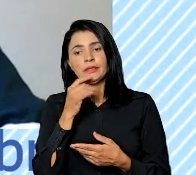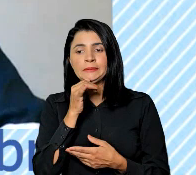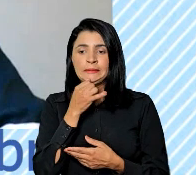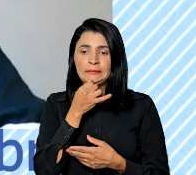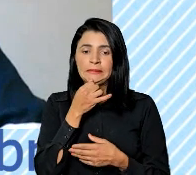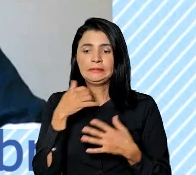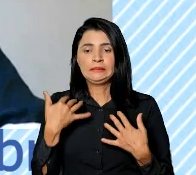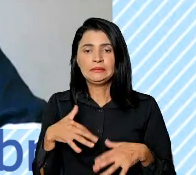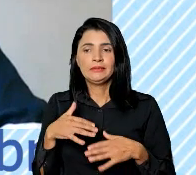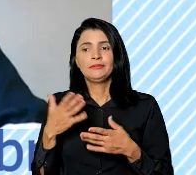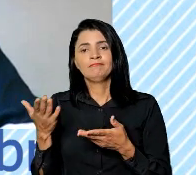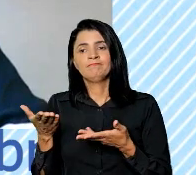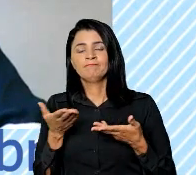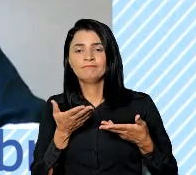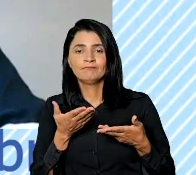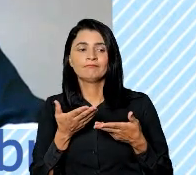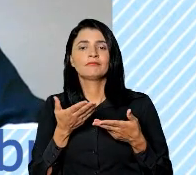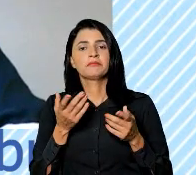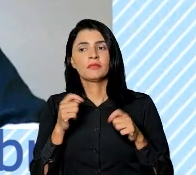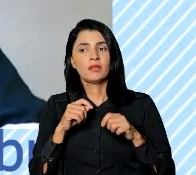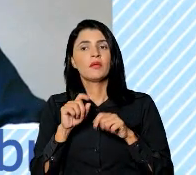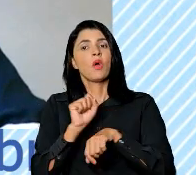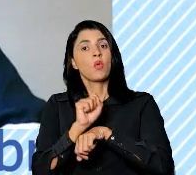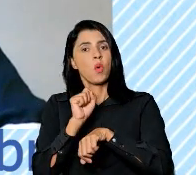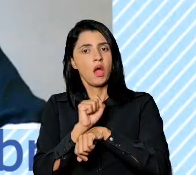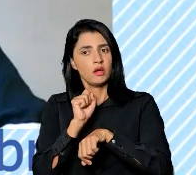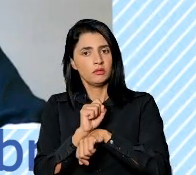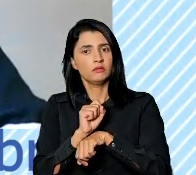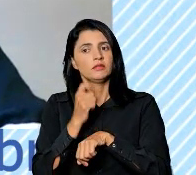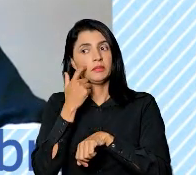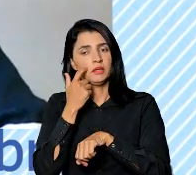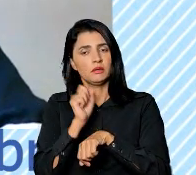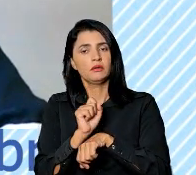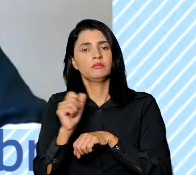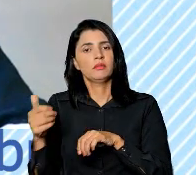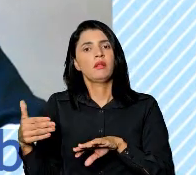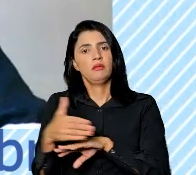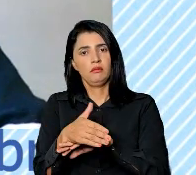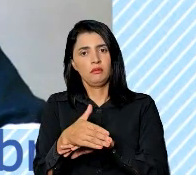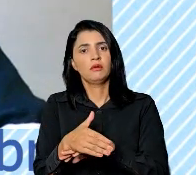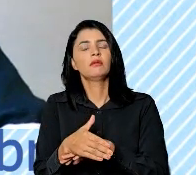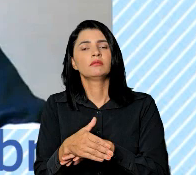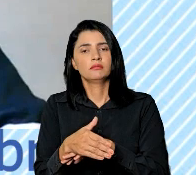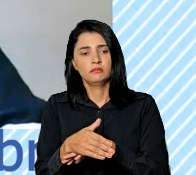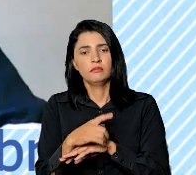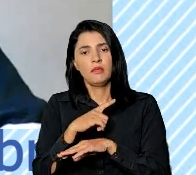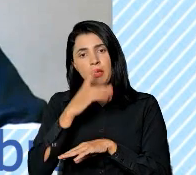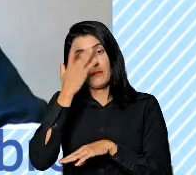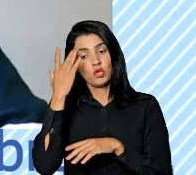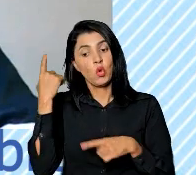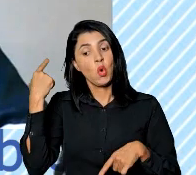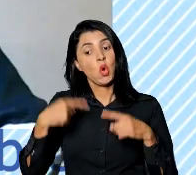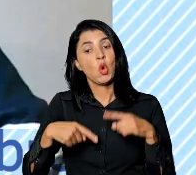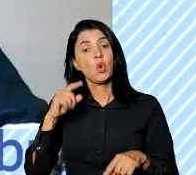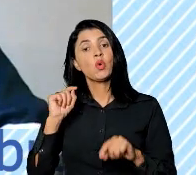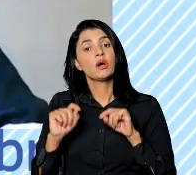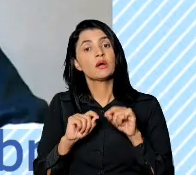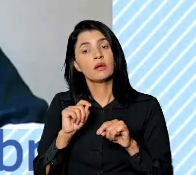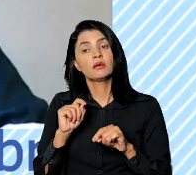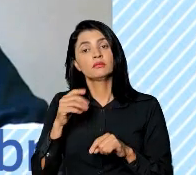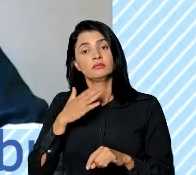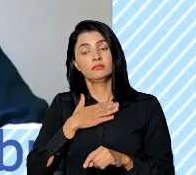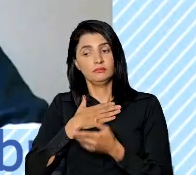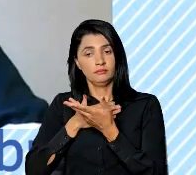possível, para recebê-la ao longo do evento. E teremos como debatedora a minha também